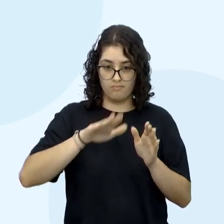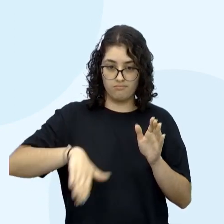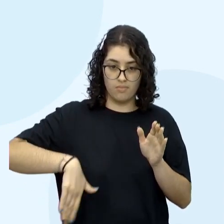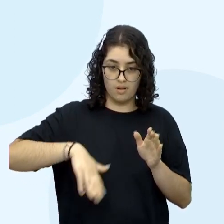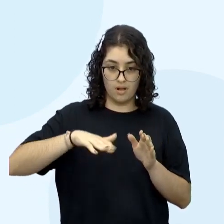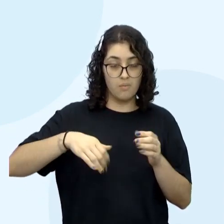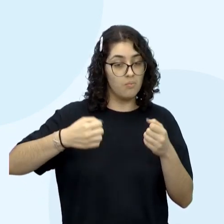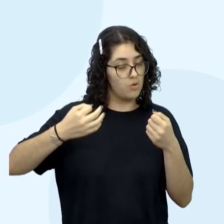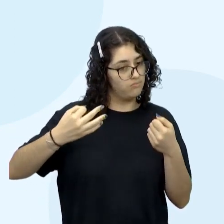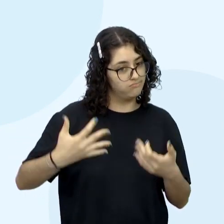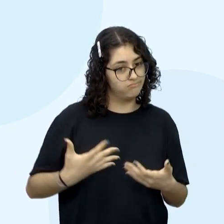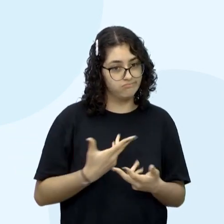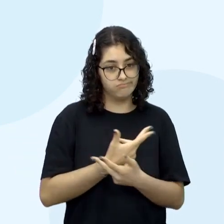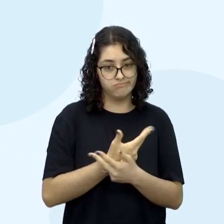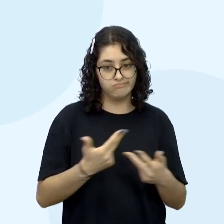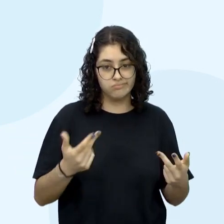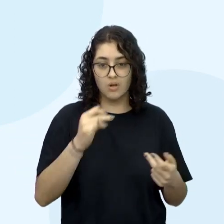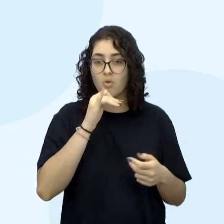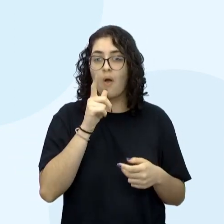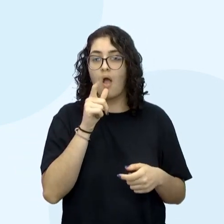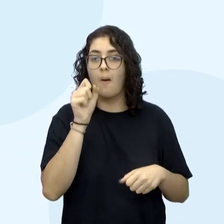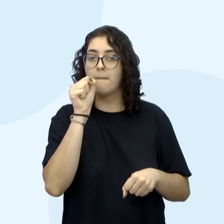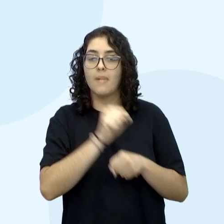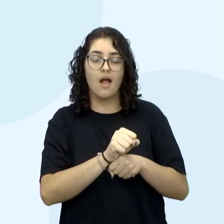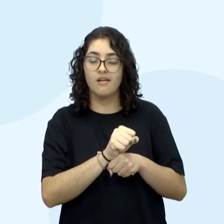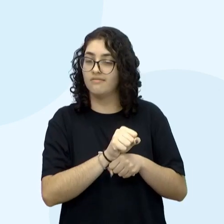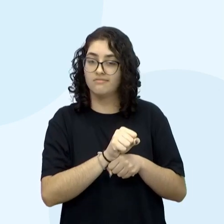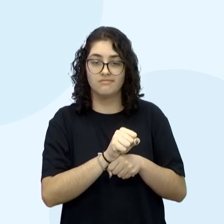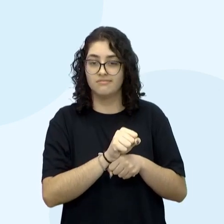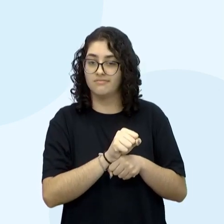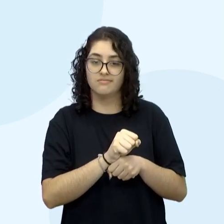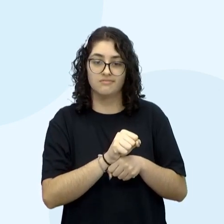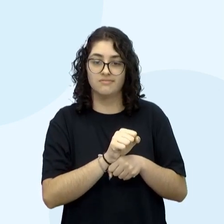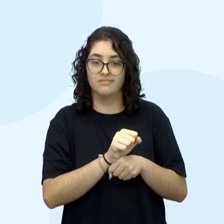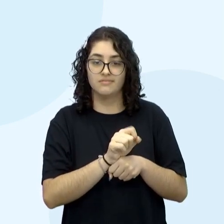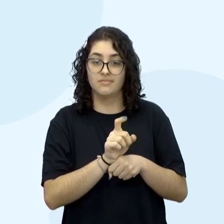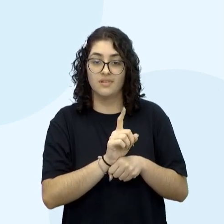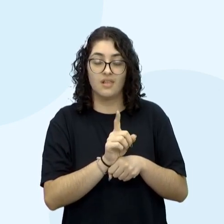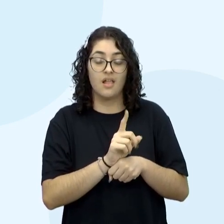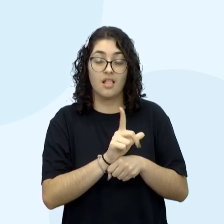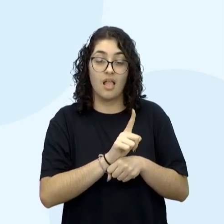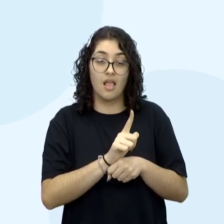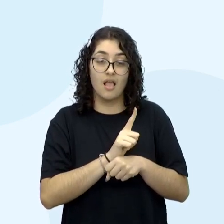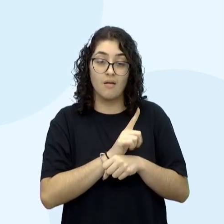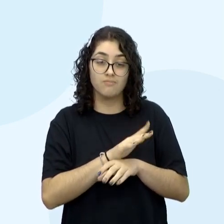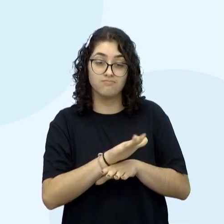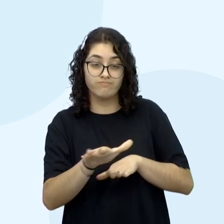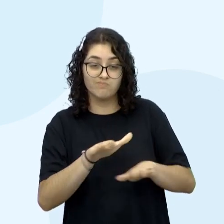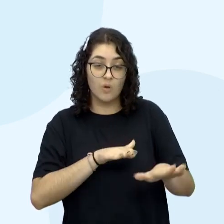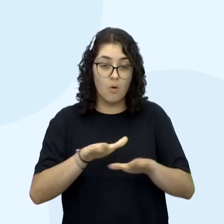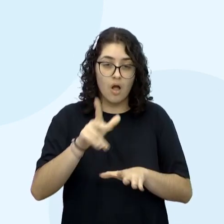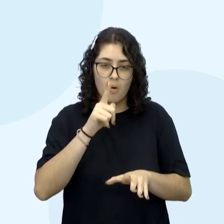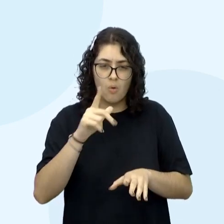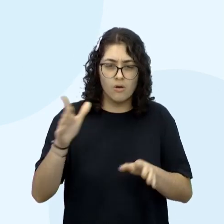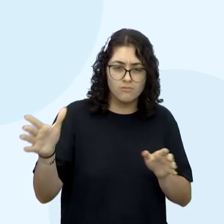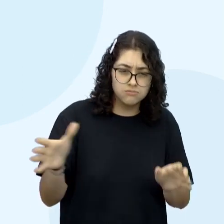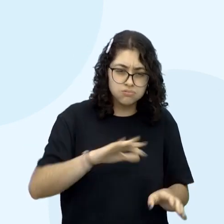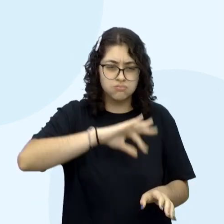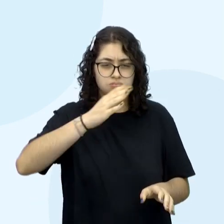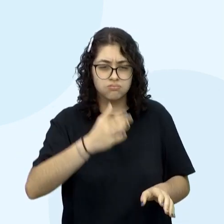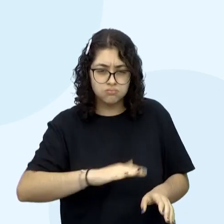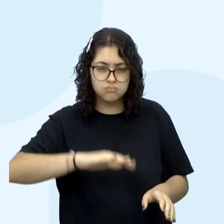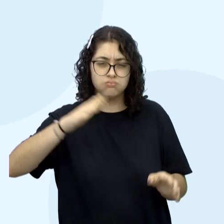diversas maneiras, porque não é uma água que está ali parada, né, só esperando o mundo acontecer. Você tem muita movimentação, você tem